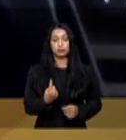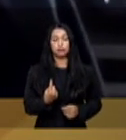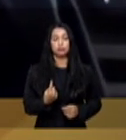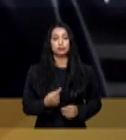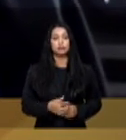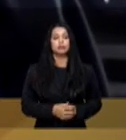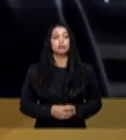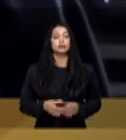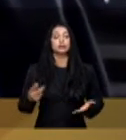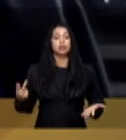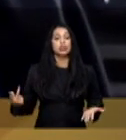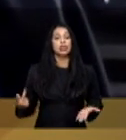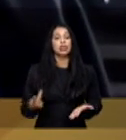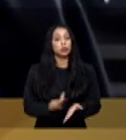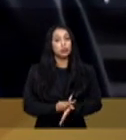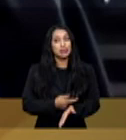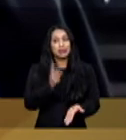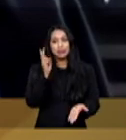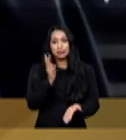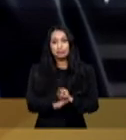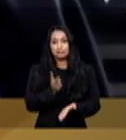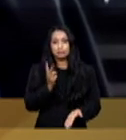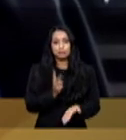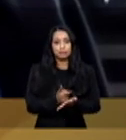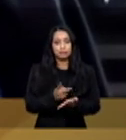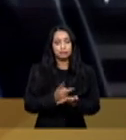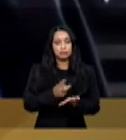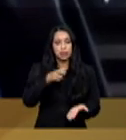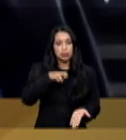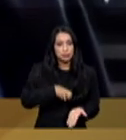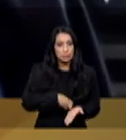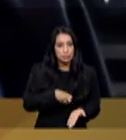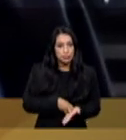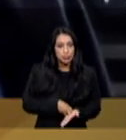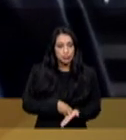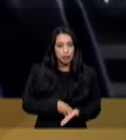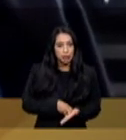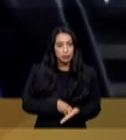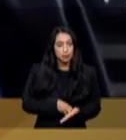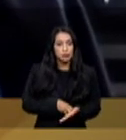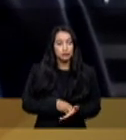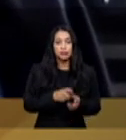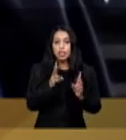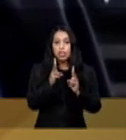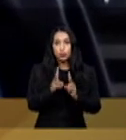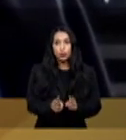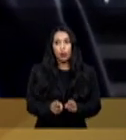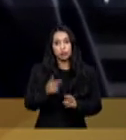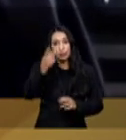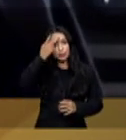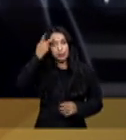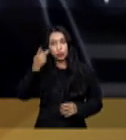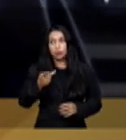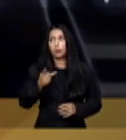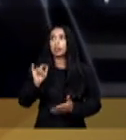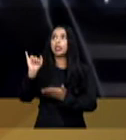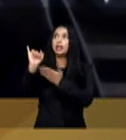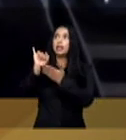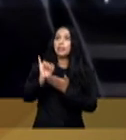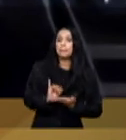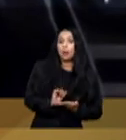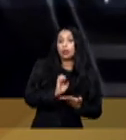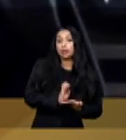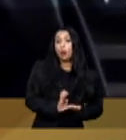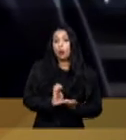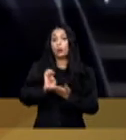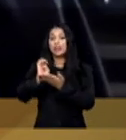Incorre na mesma pena quem? 2. Importa ou exporta